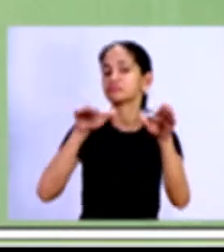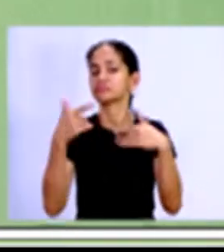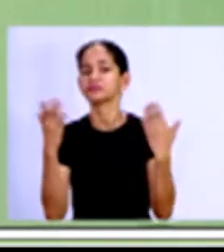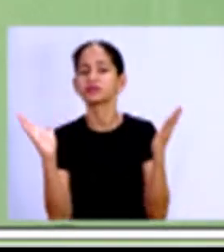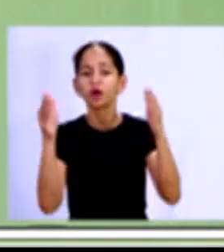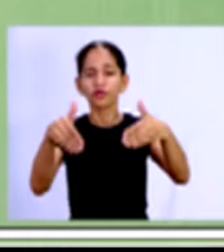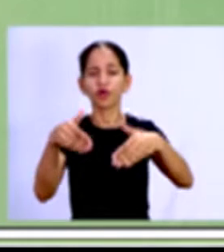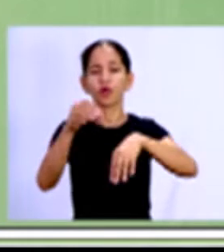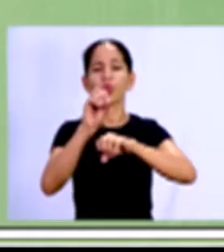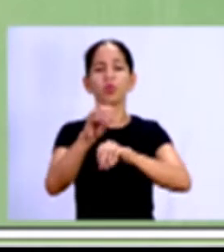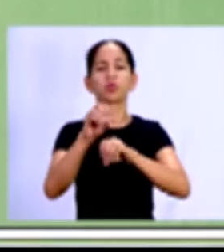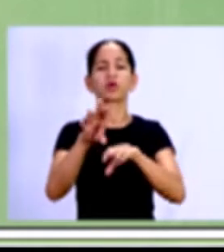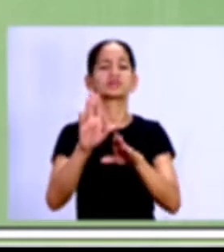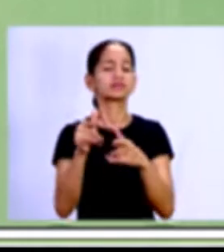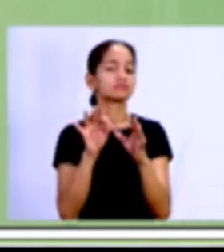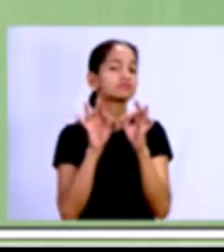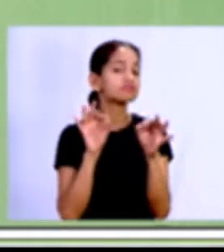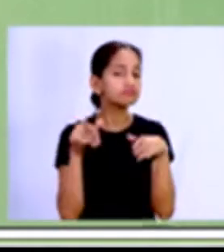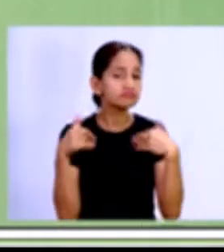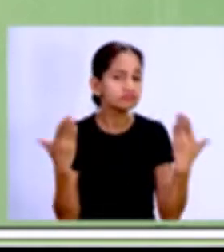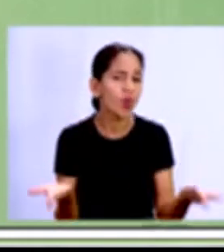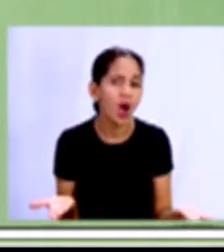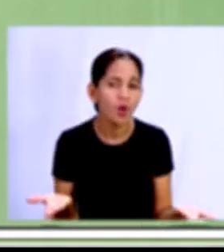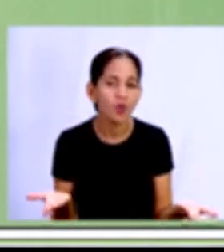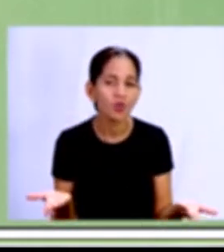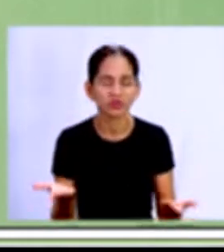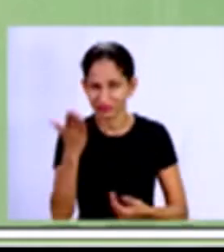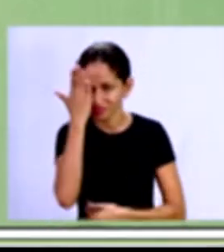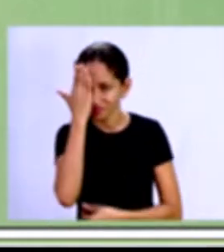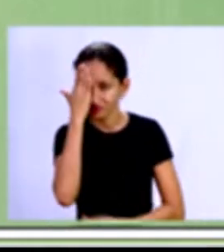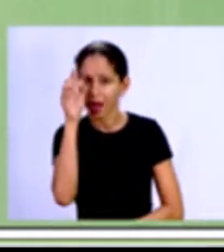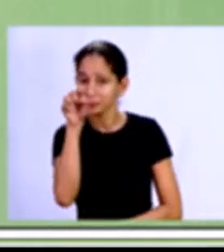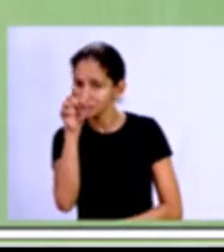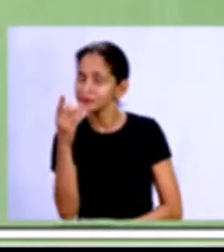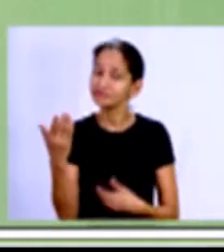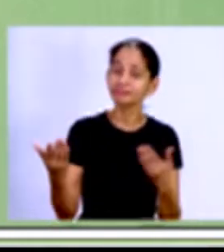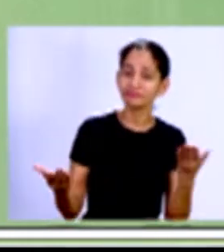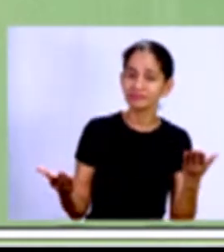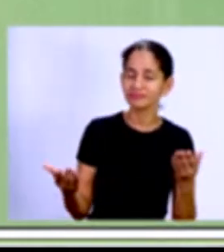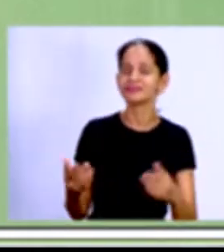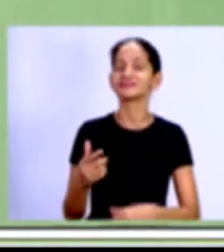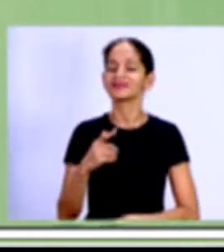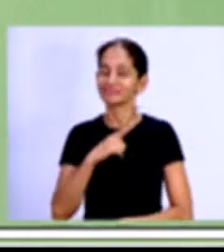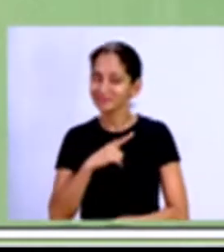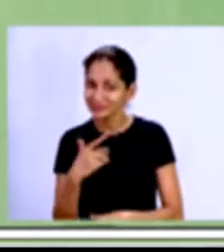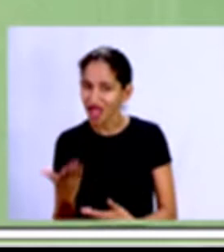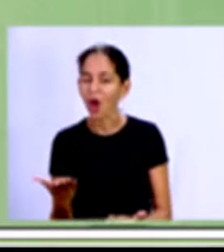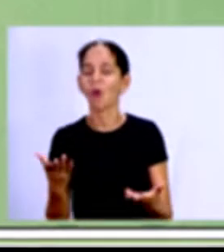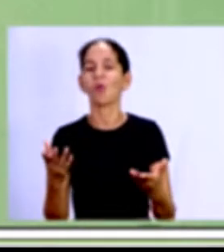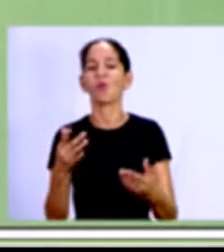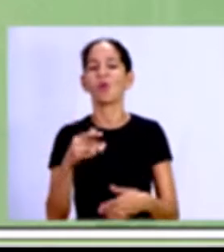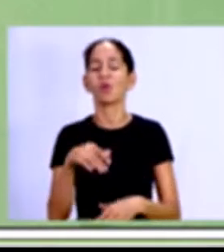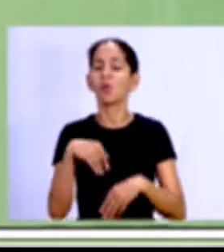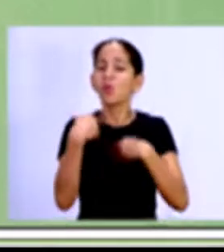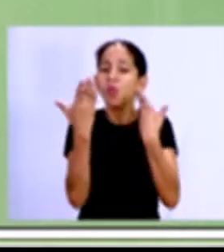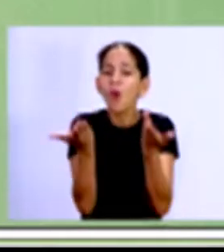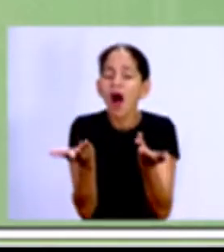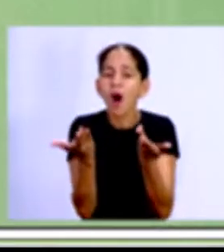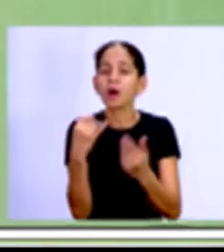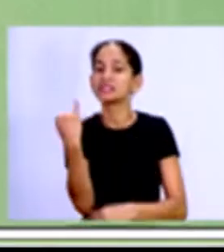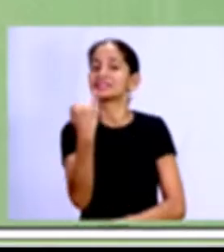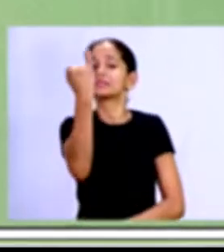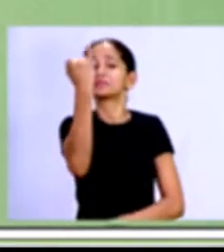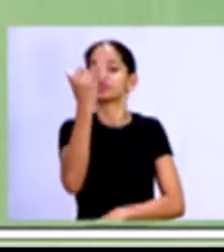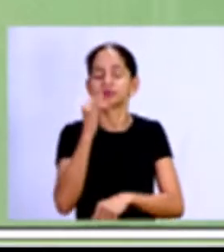para a educação à distância? Você sabe qual é essa importância? Né? Qual é o peso